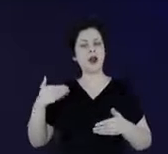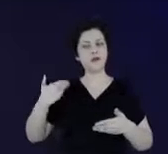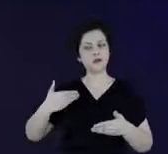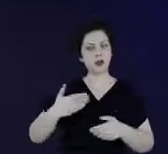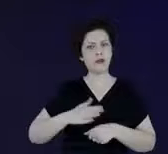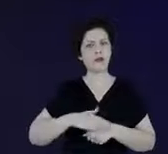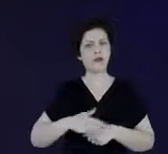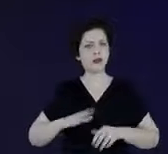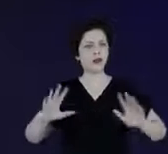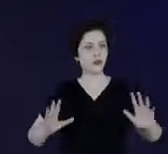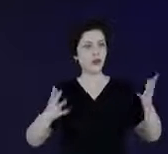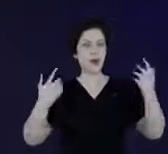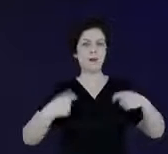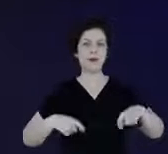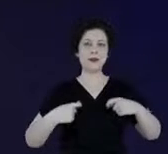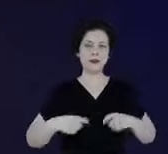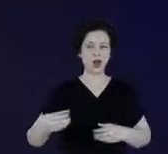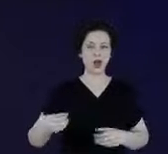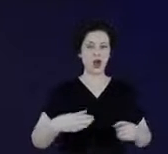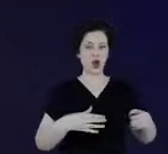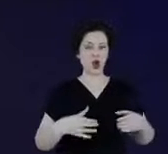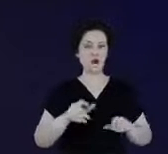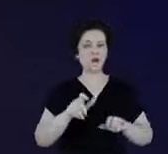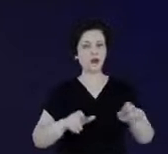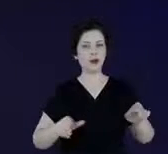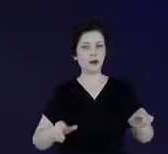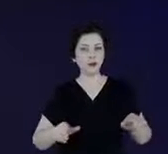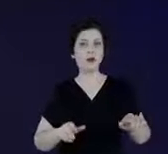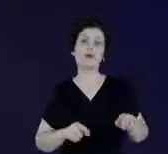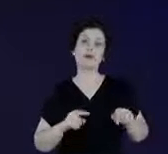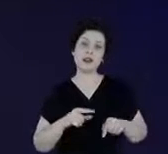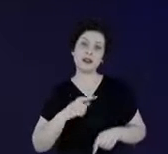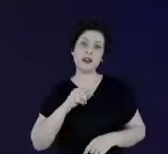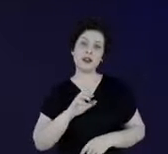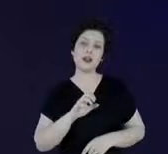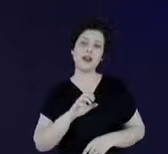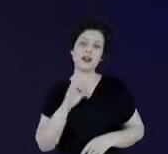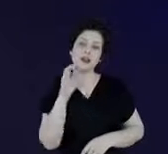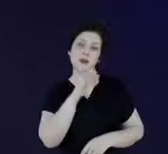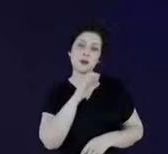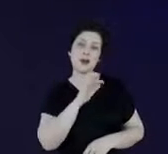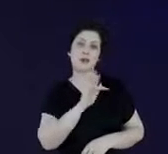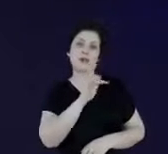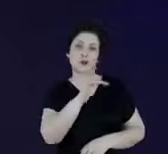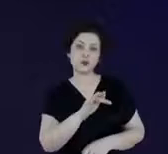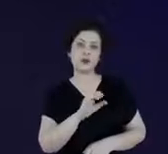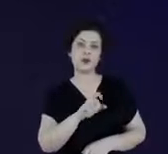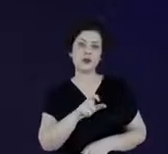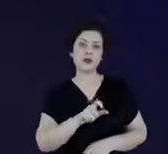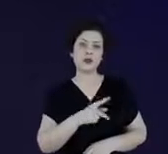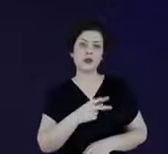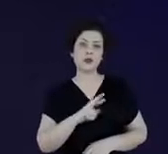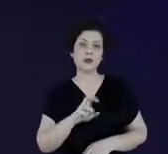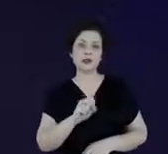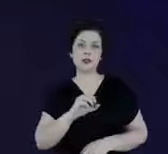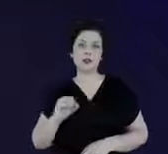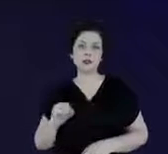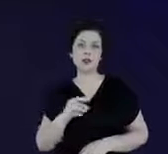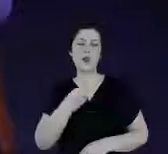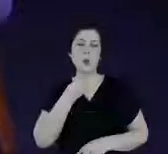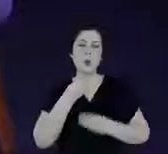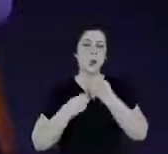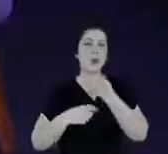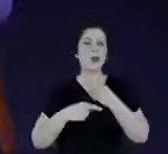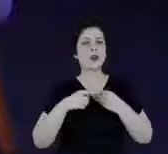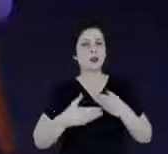a gente só Celebrar os nossos inovadores né O Expresso futuro até existe para isso mas é claro tem muita oportunidade ainda pela frente